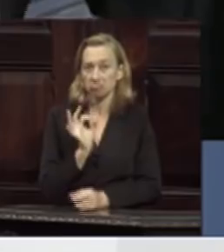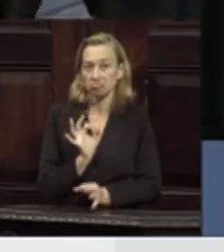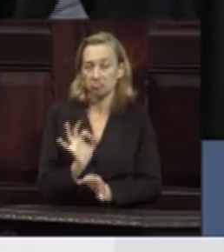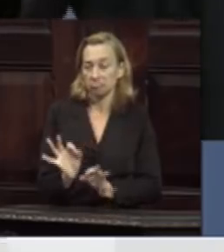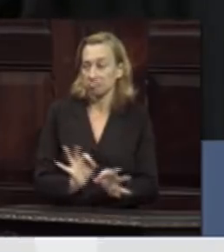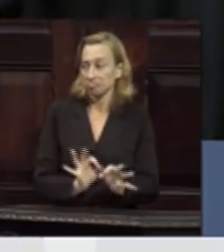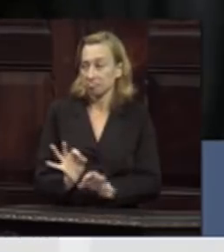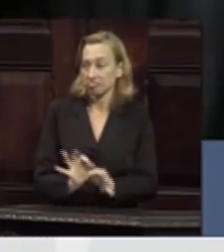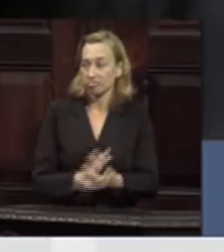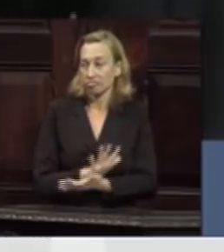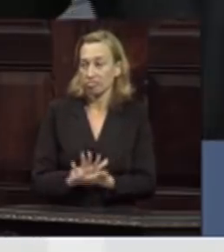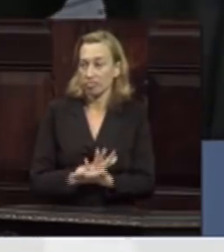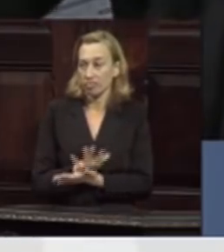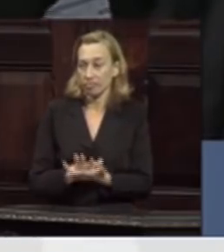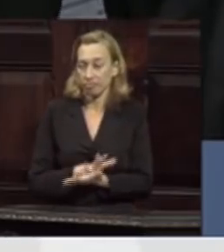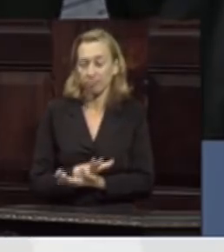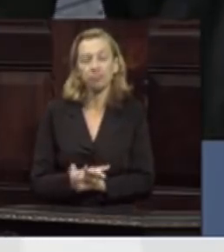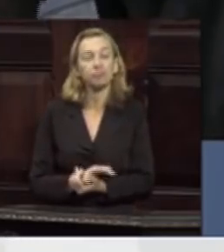Nós não sabemos